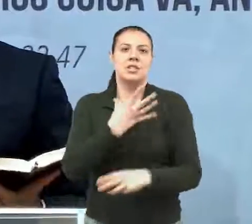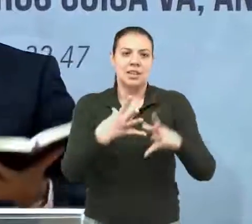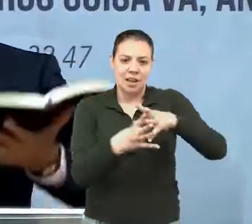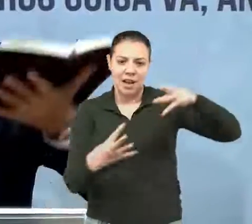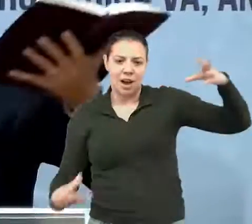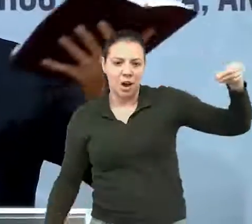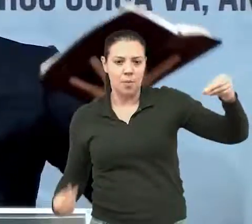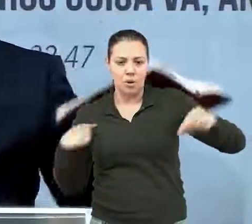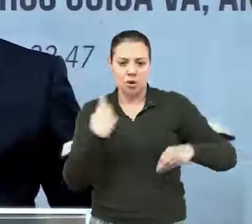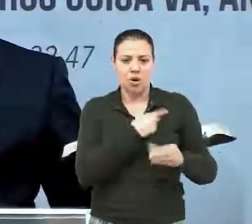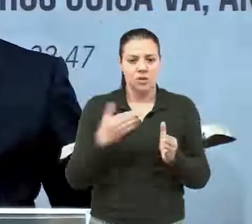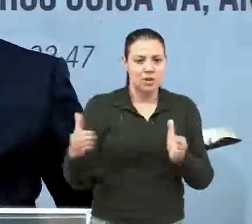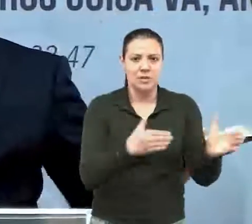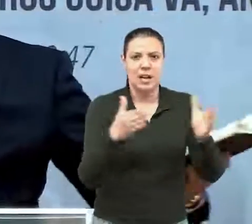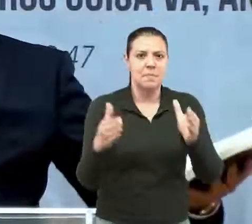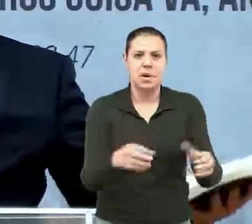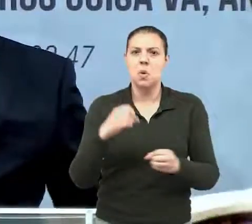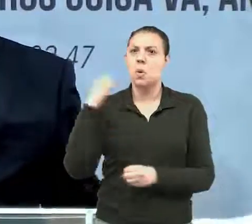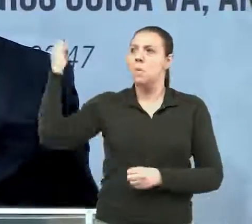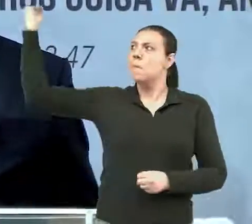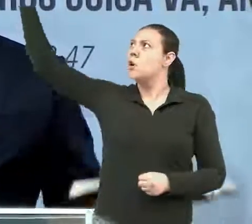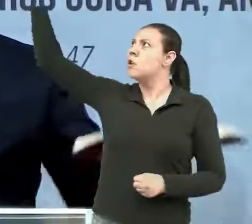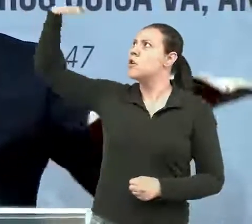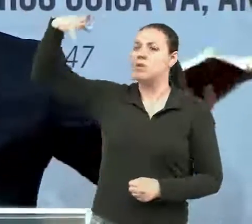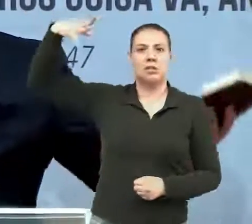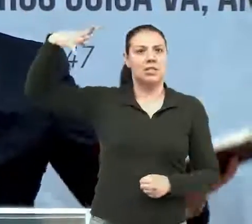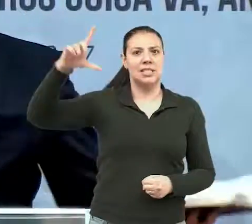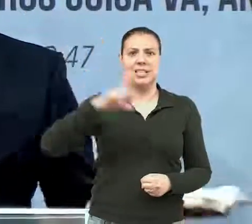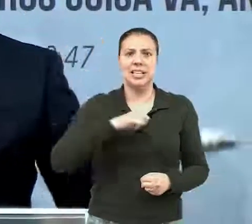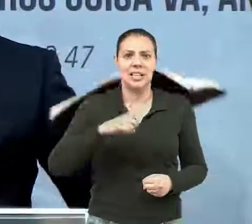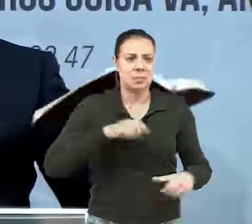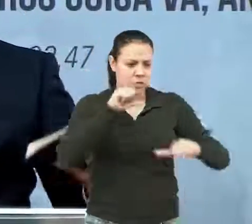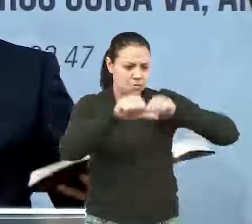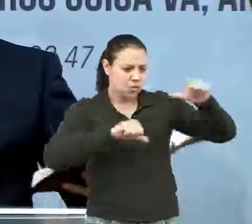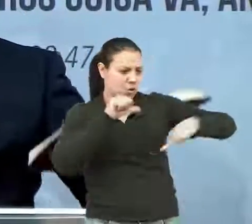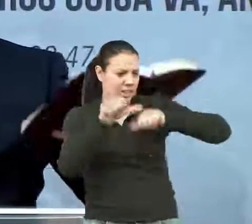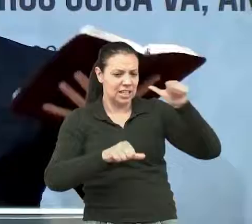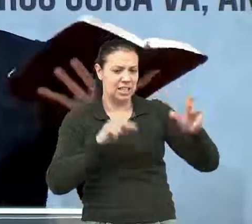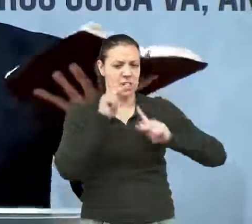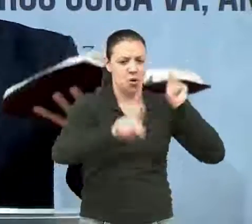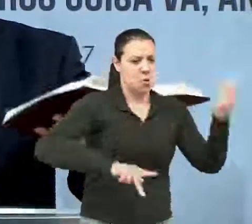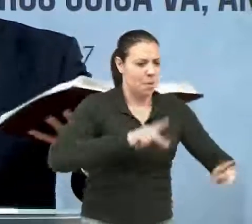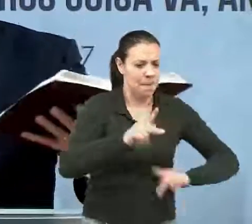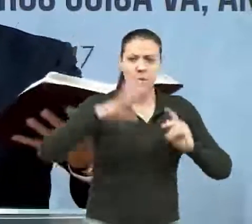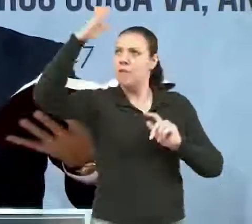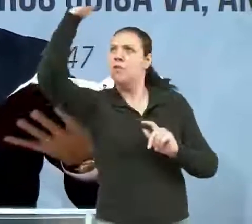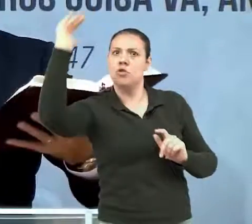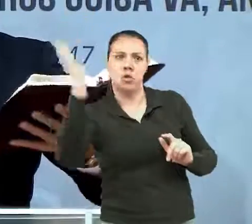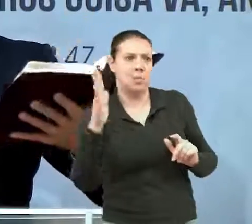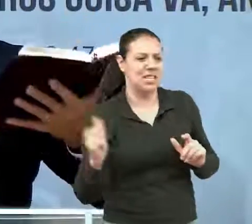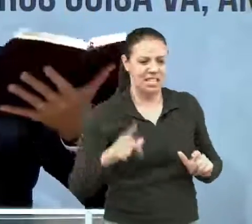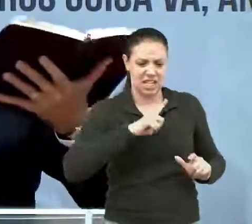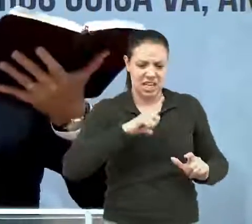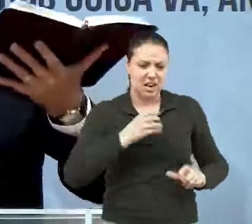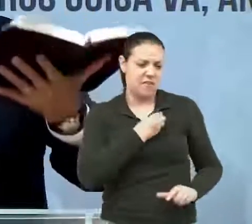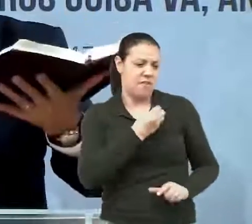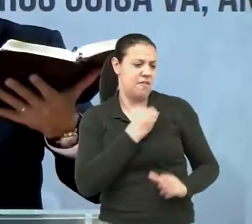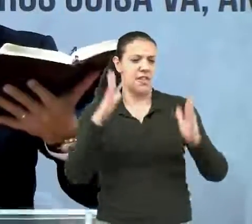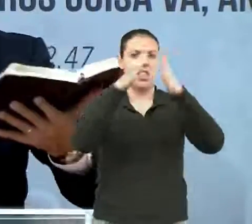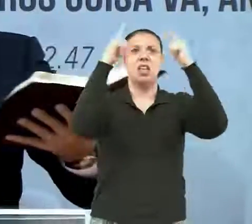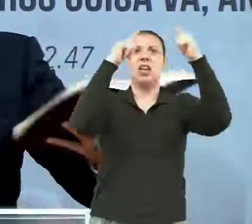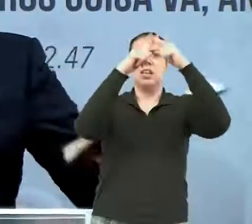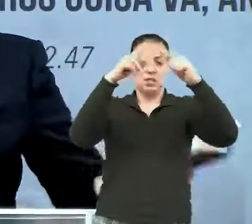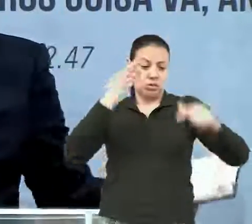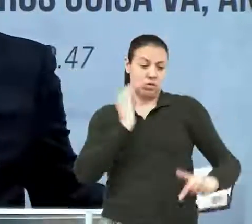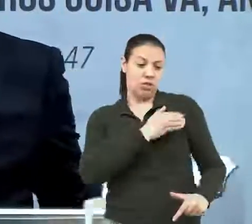nosso caminho, quem vai restaurar a nossa sorte, quem vai renovar e restaurar a nossa nação, quem vai reavivar a sua igreja, quem vai reaquecer o